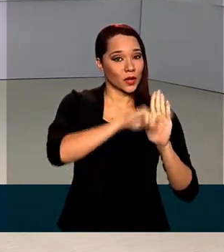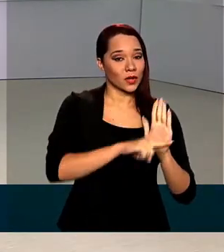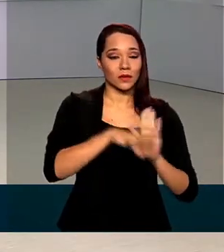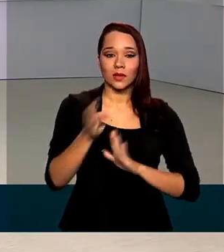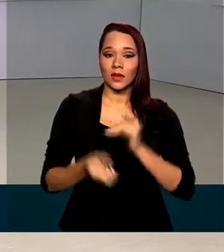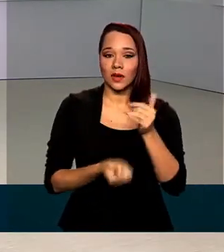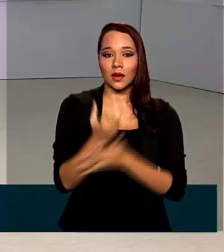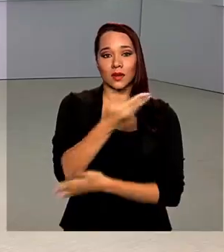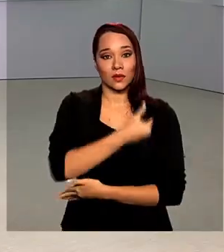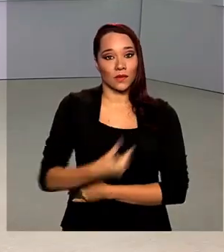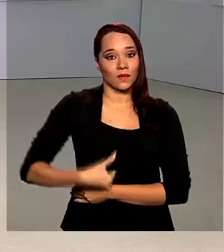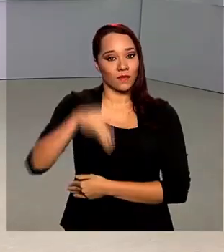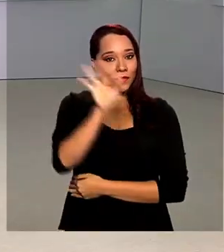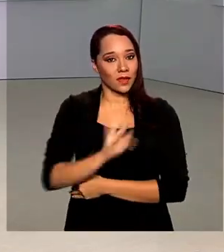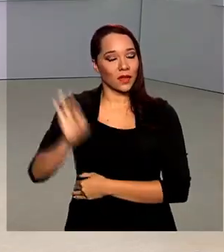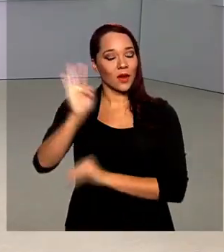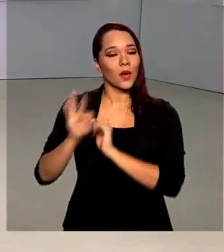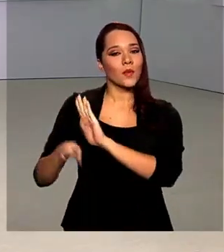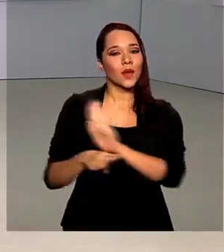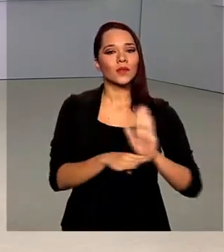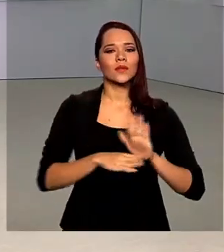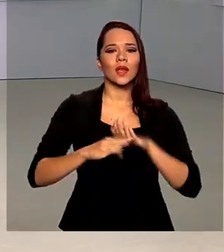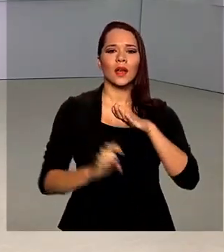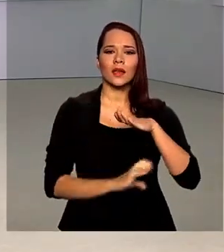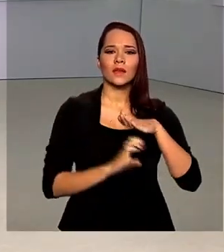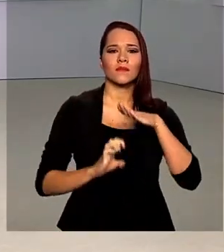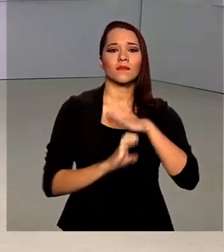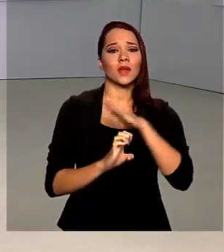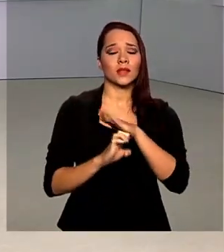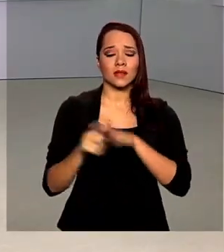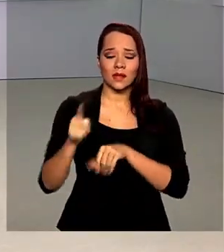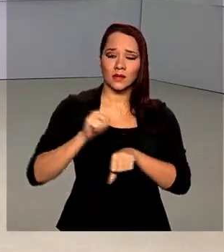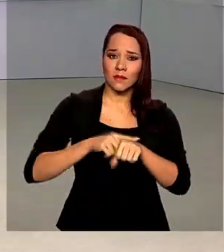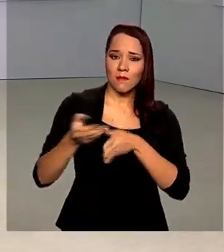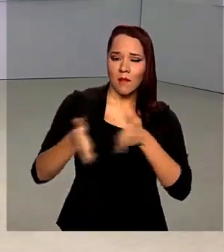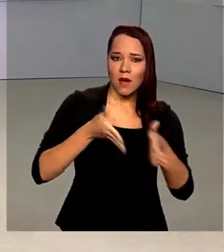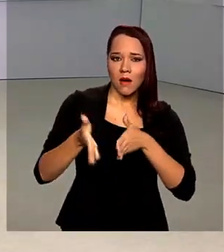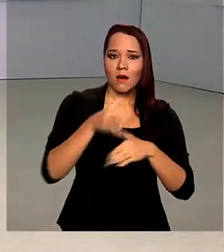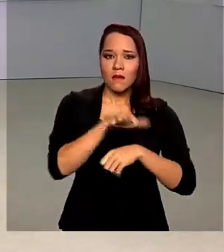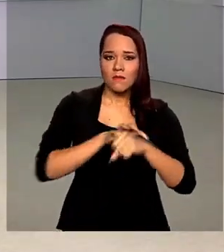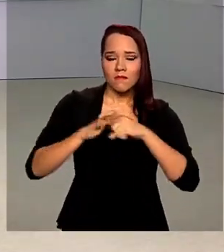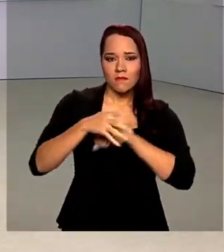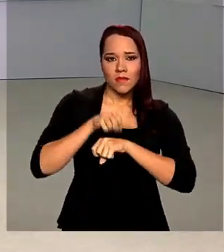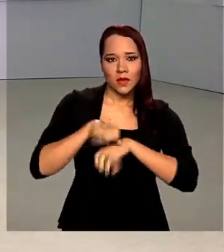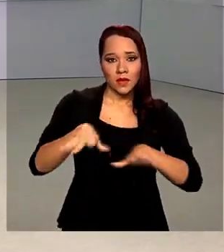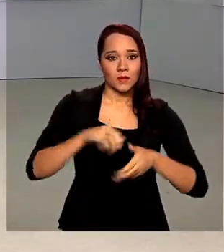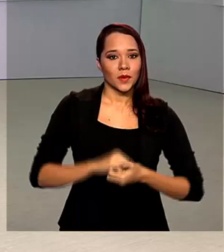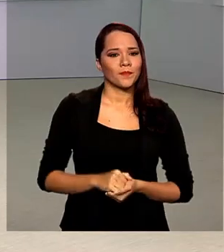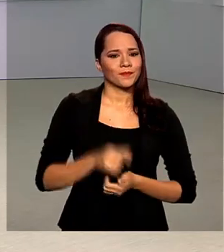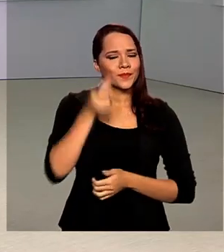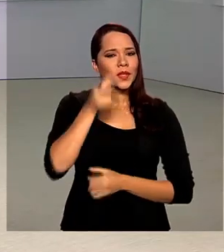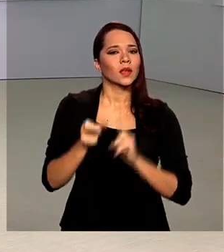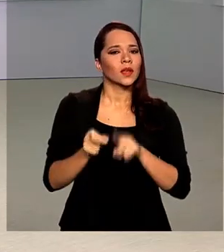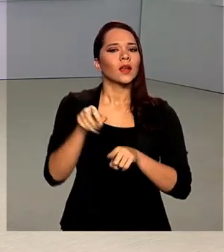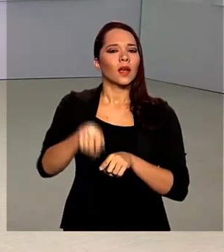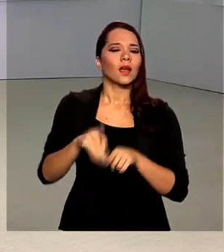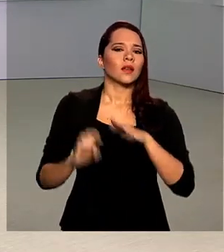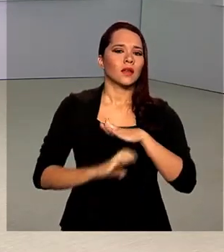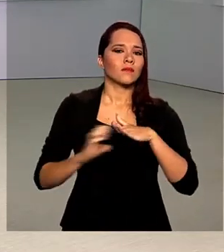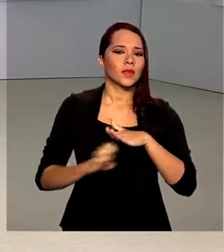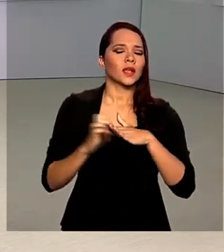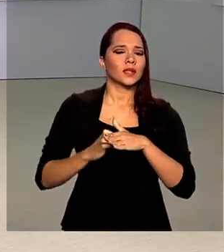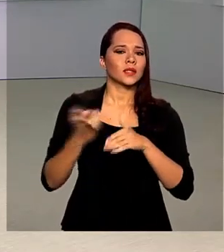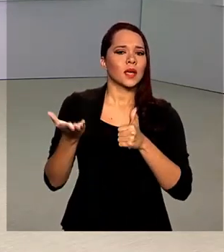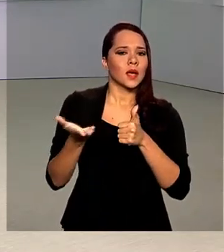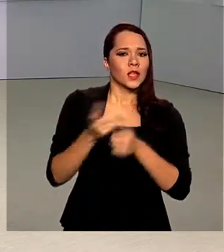criado pelo governo federal para socorrer as empresas nesse momento de pandemia. A intenção é fazer com que os micro, pequenos e